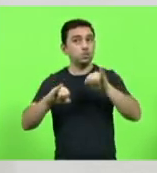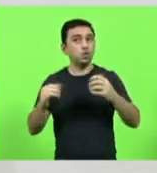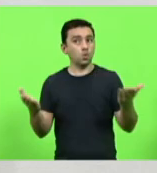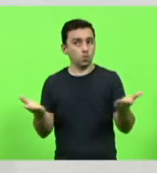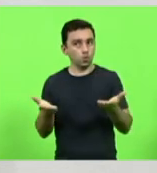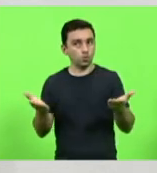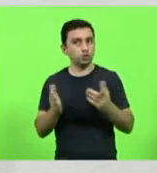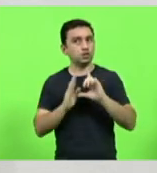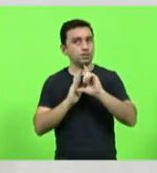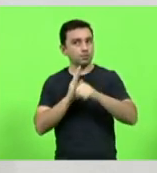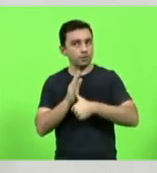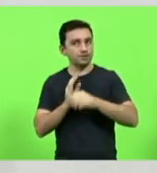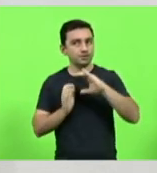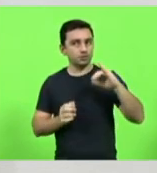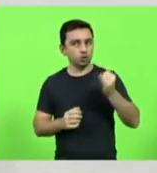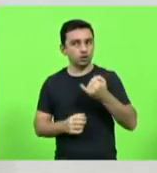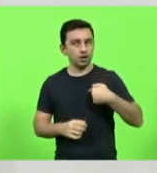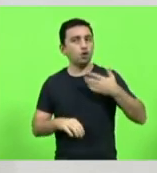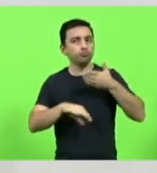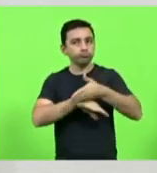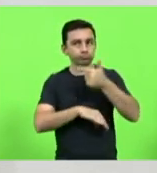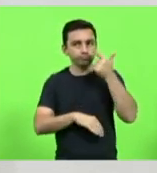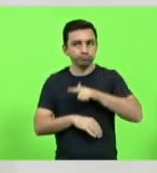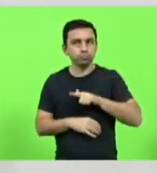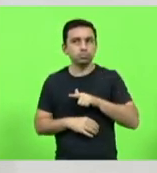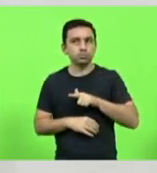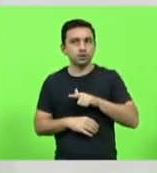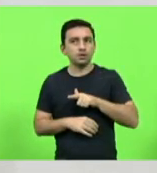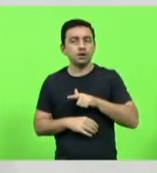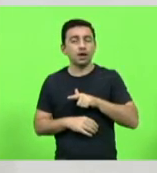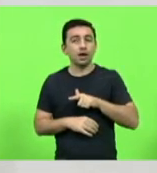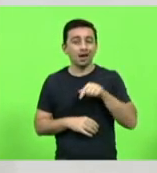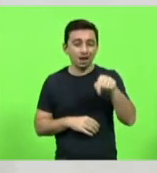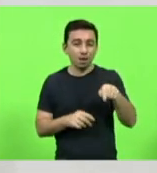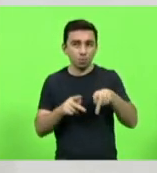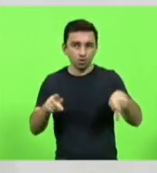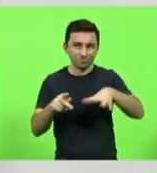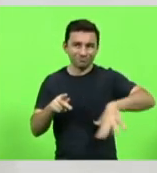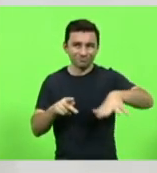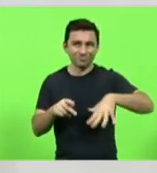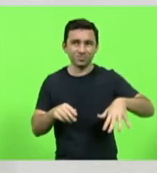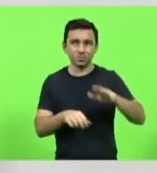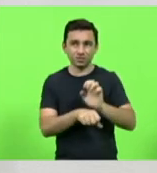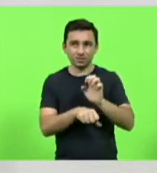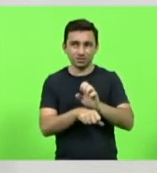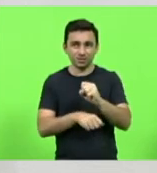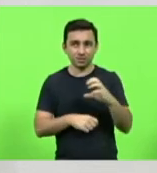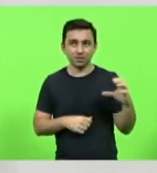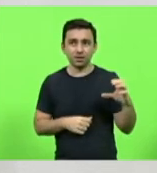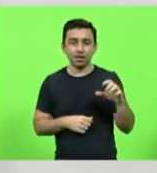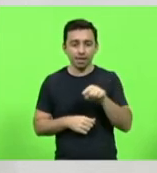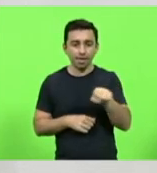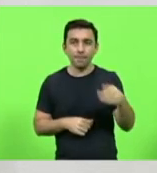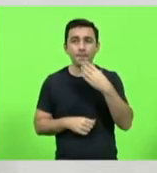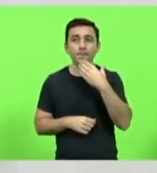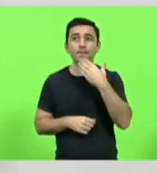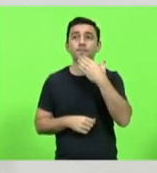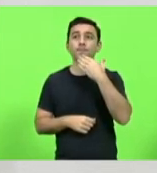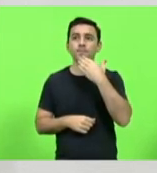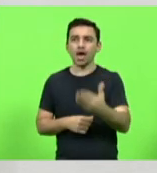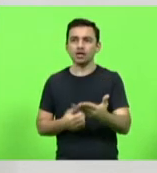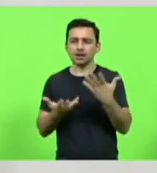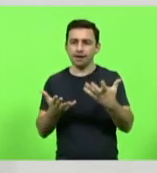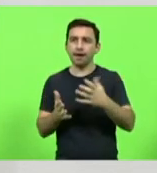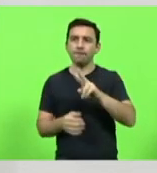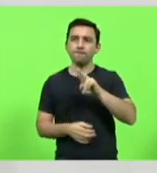CCJ, eu vou poder ter acesso, a mesma procuradoria do Estado pede a derrubada do